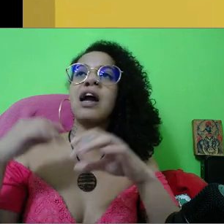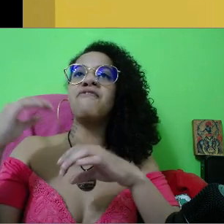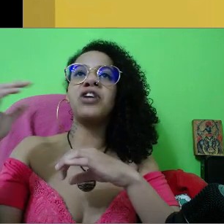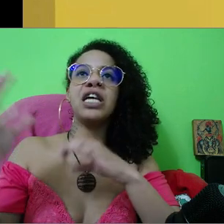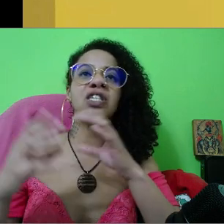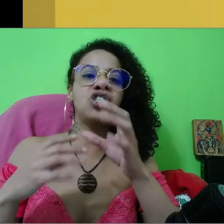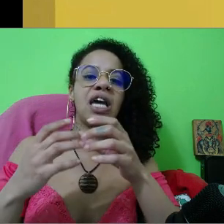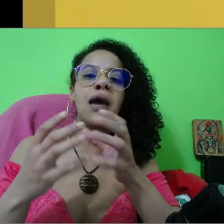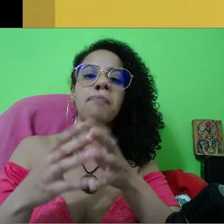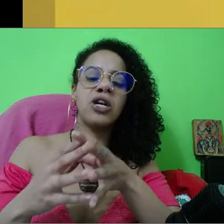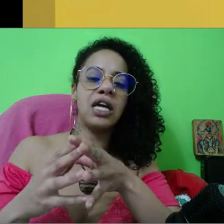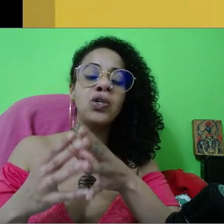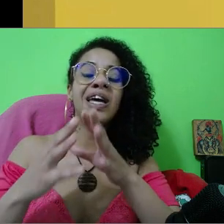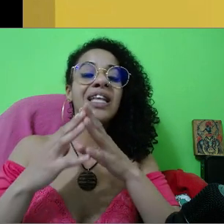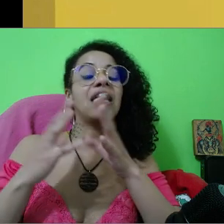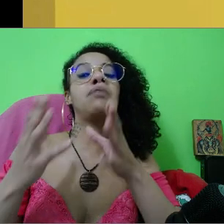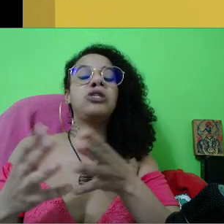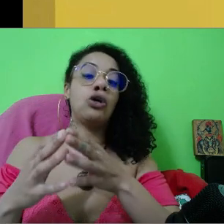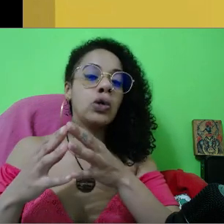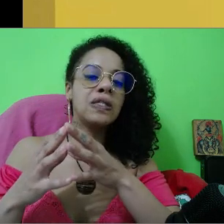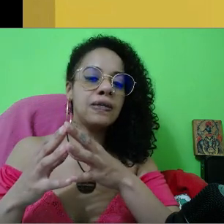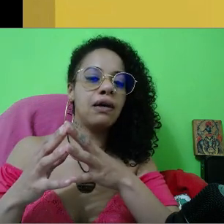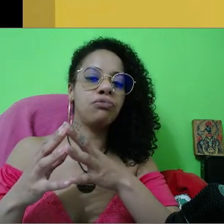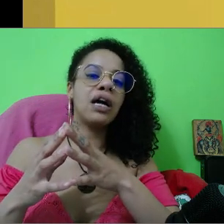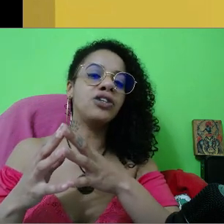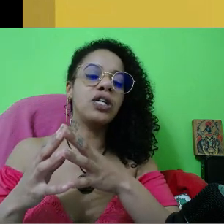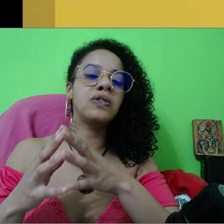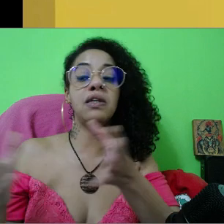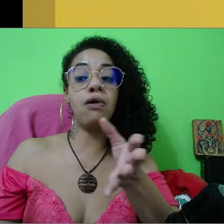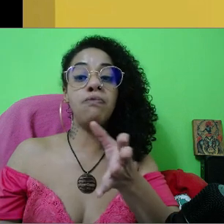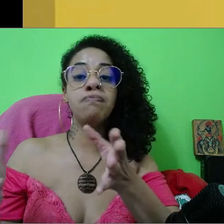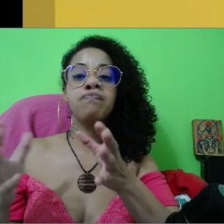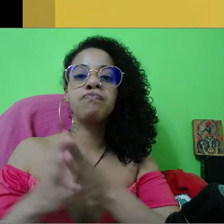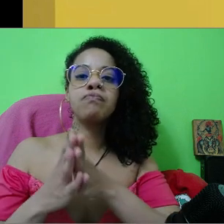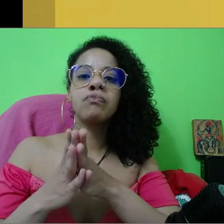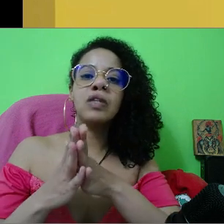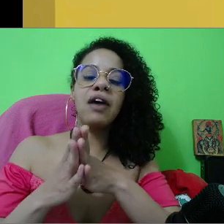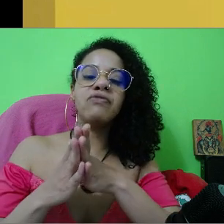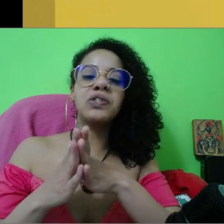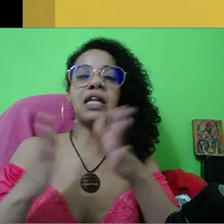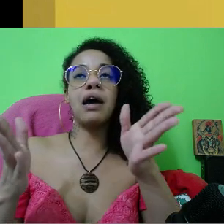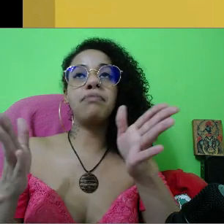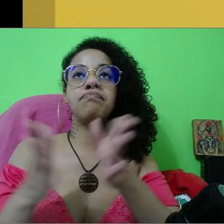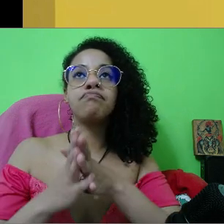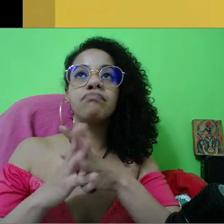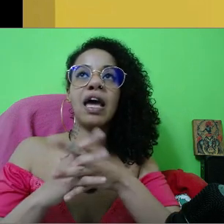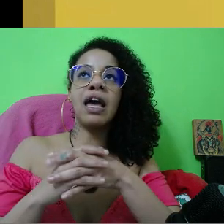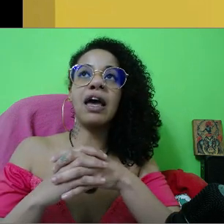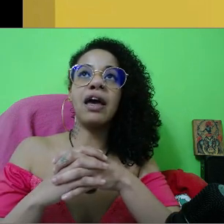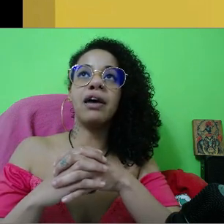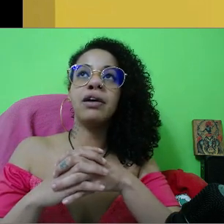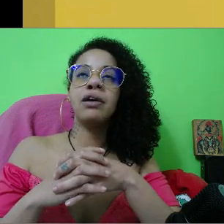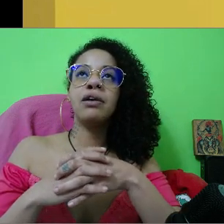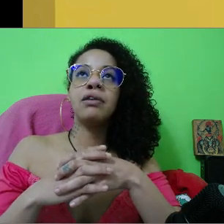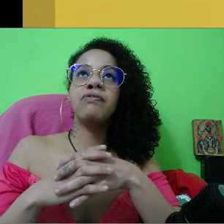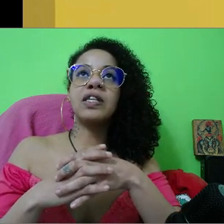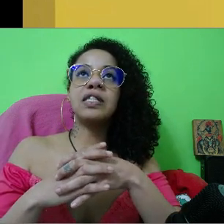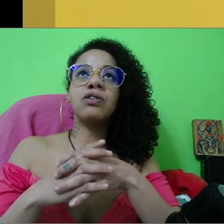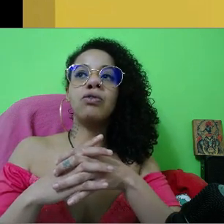realidades pegar referência de quem aborda isso tem que pedir autorização tá gente senão né você tá